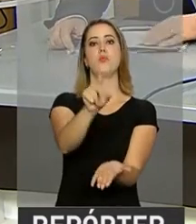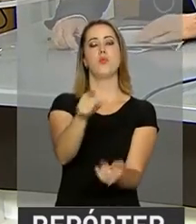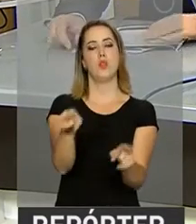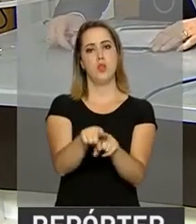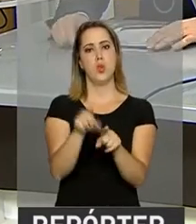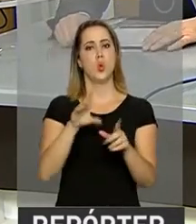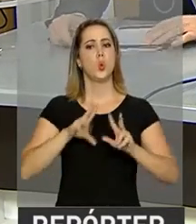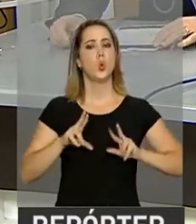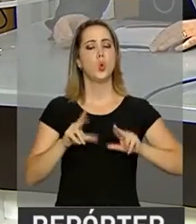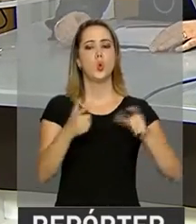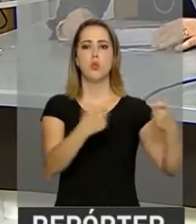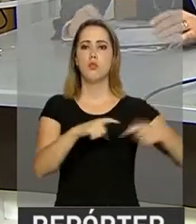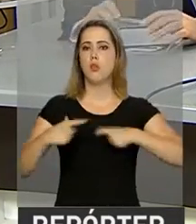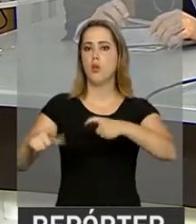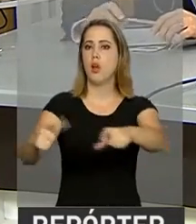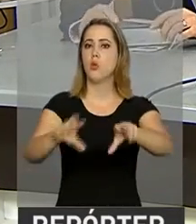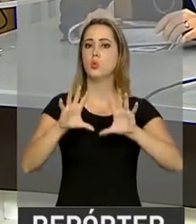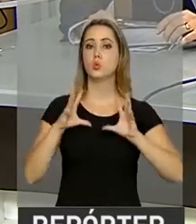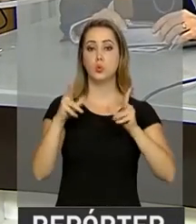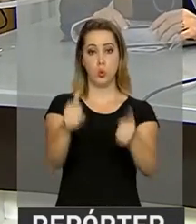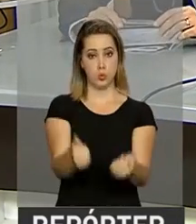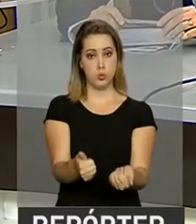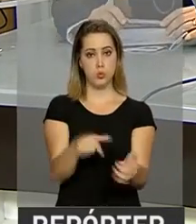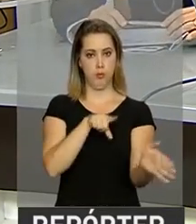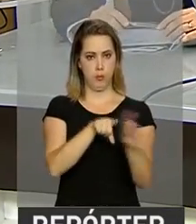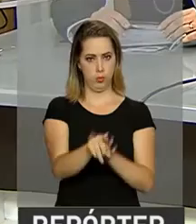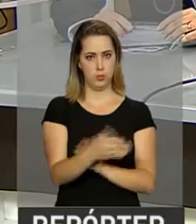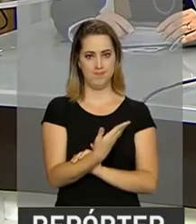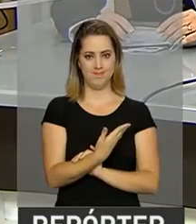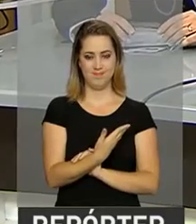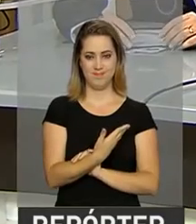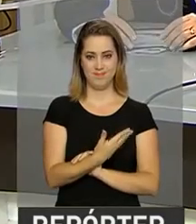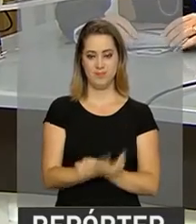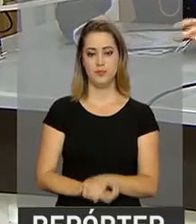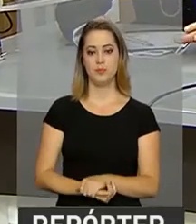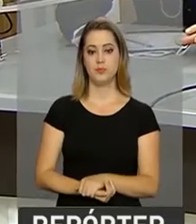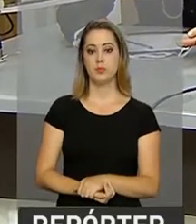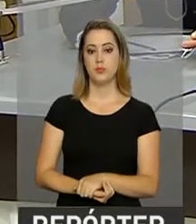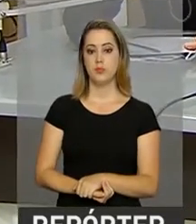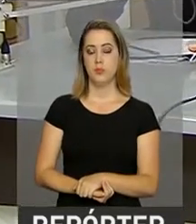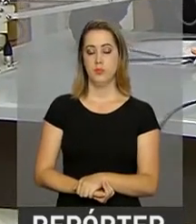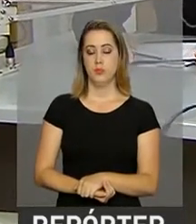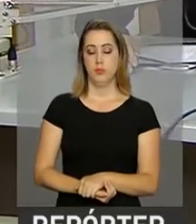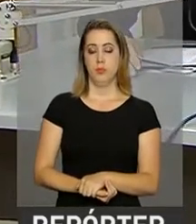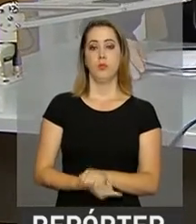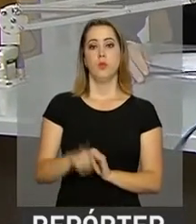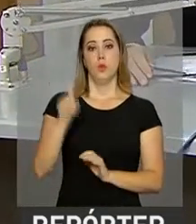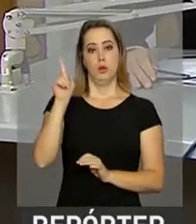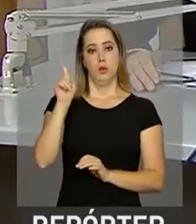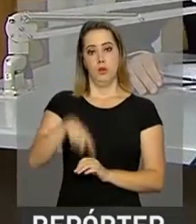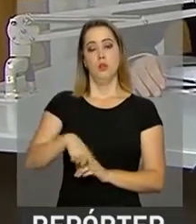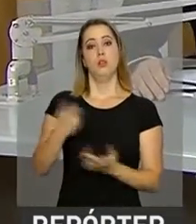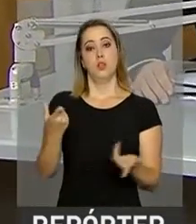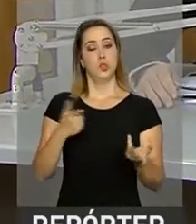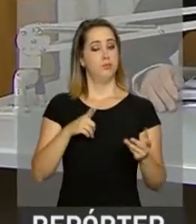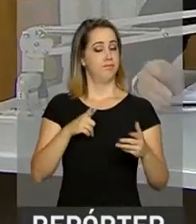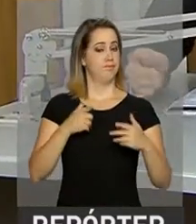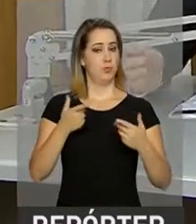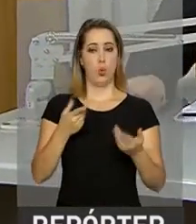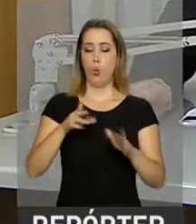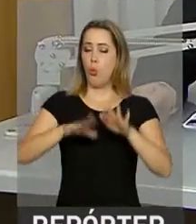para as rodovias quanto nas cidades. Bom, Jéssica, realmente não importa a via, seja ela dentro da